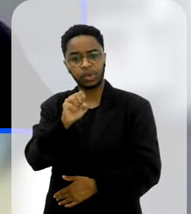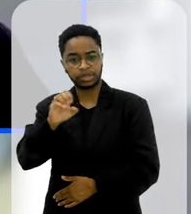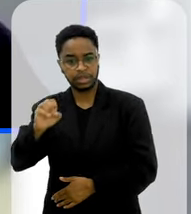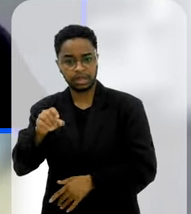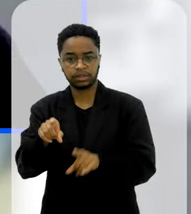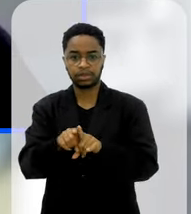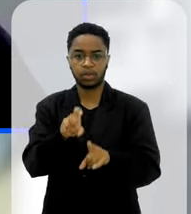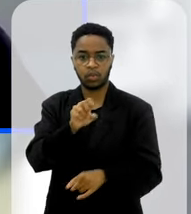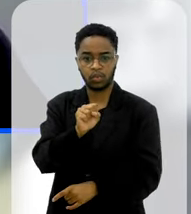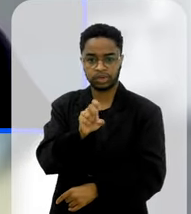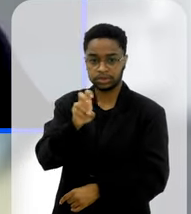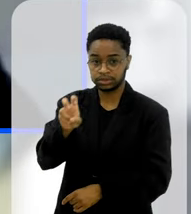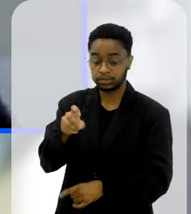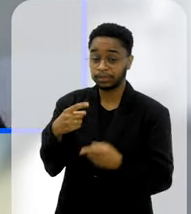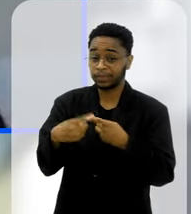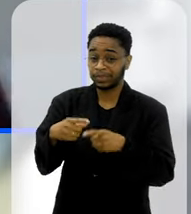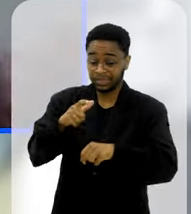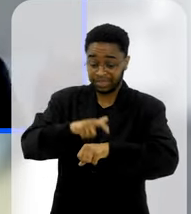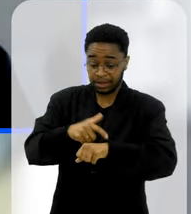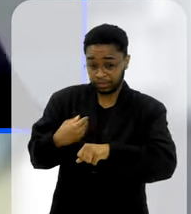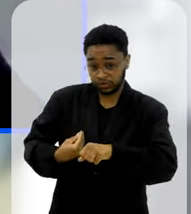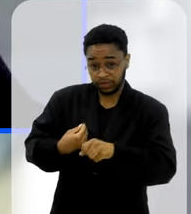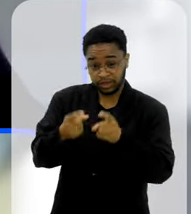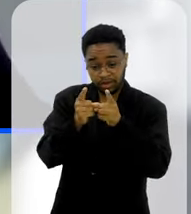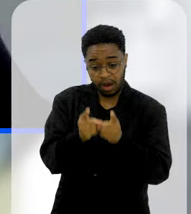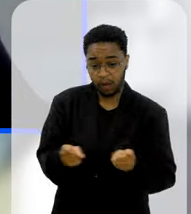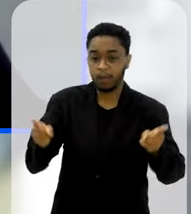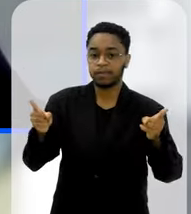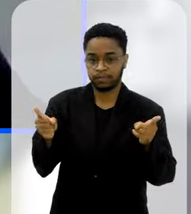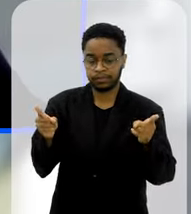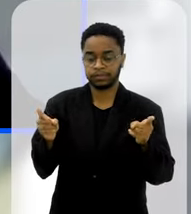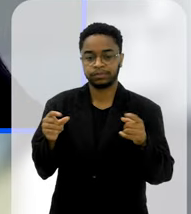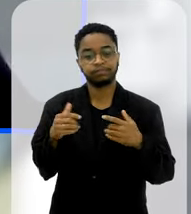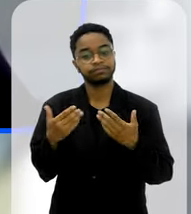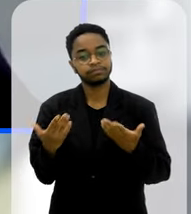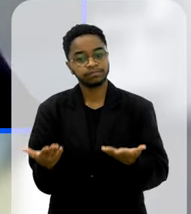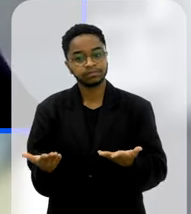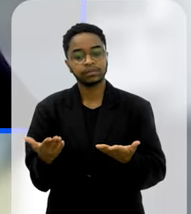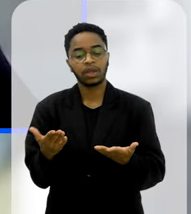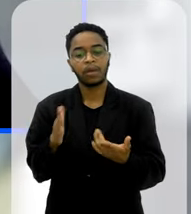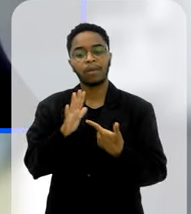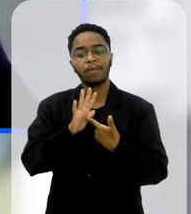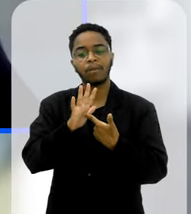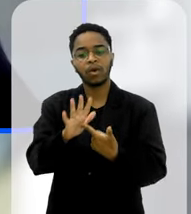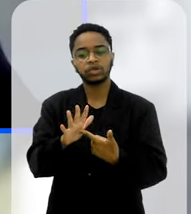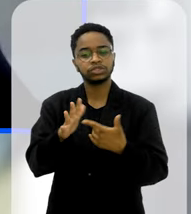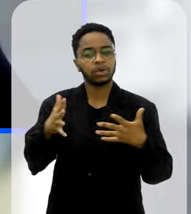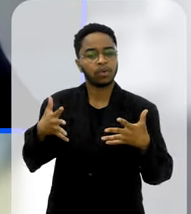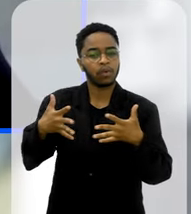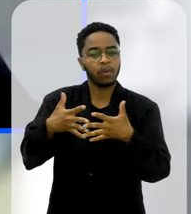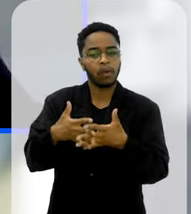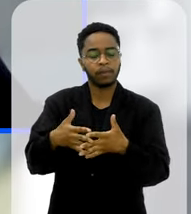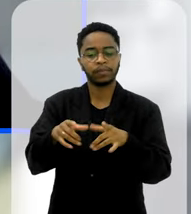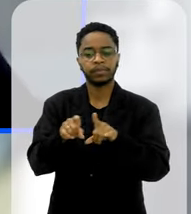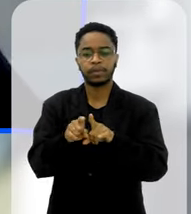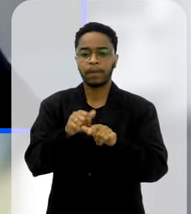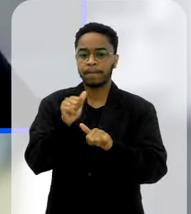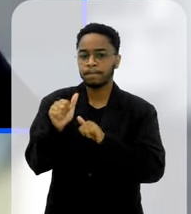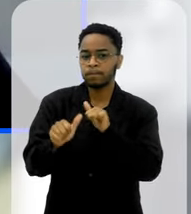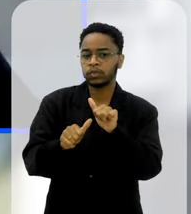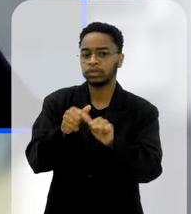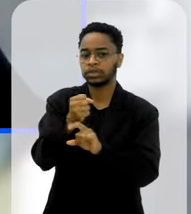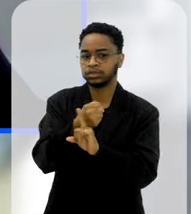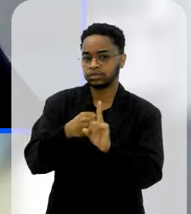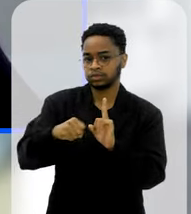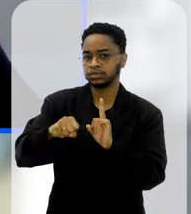aos 80, 85 anos. A extensão do tempo de vida é muito grande, e o que traz, né, uma complexidade, uma